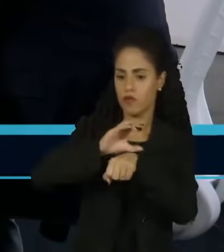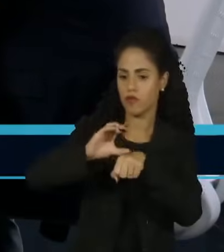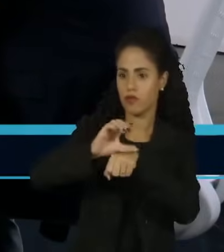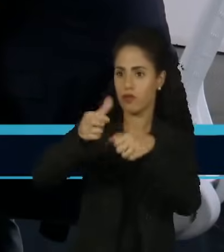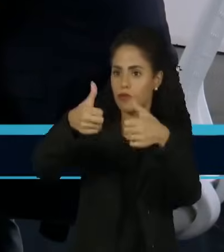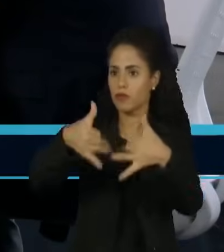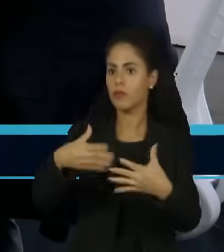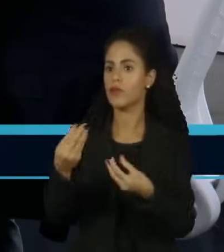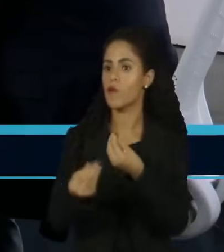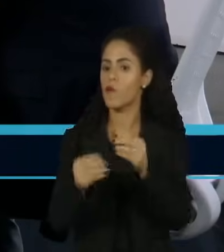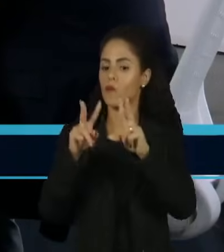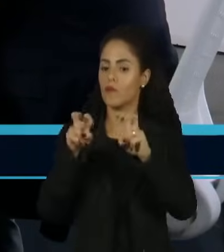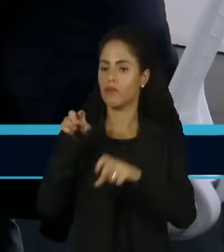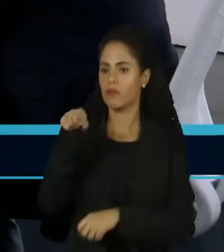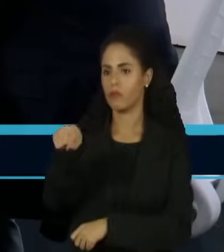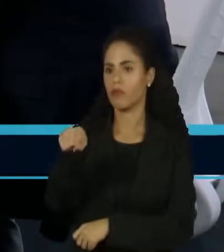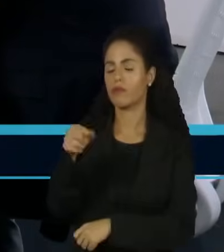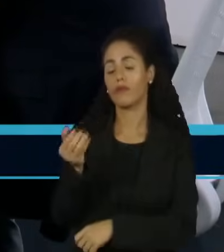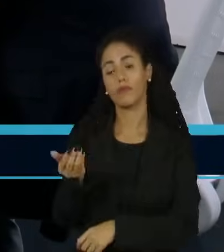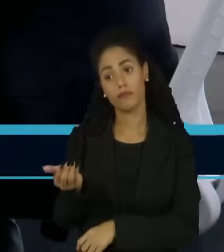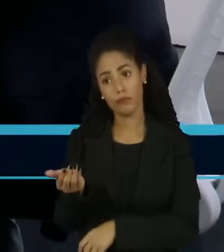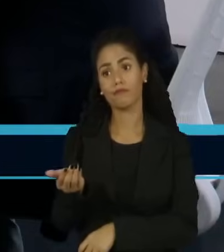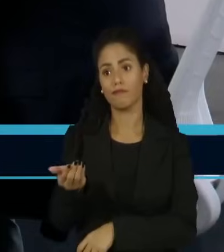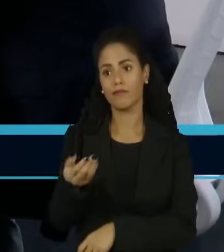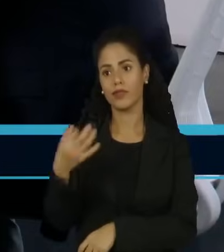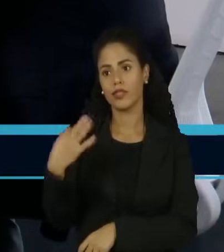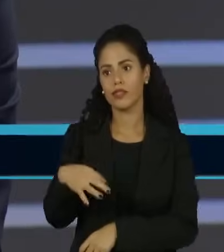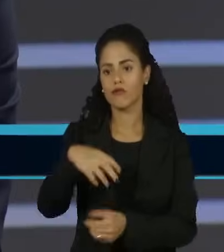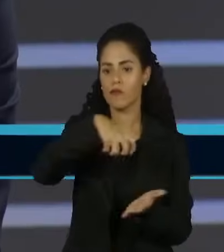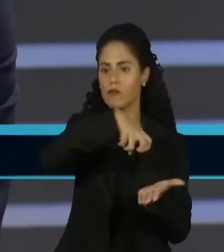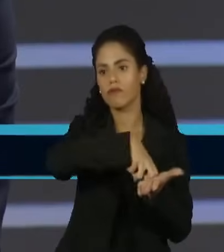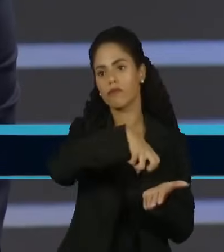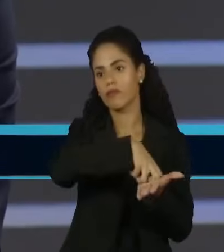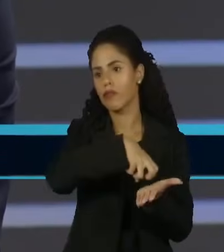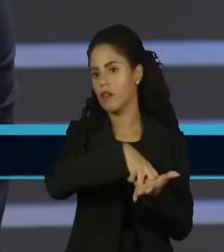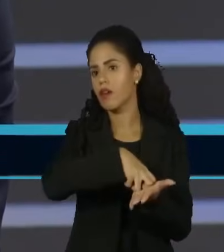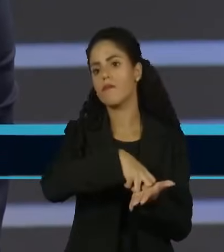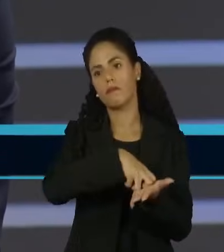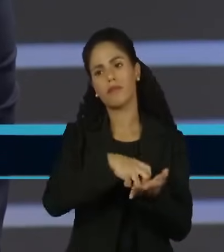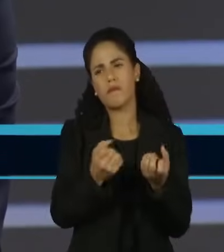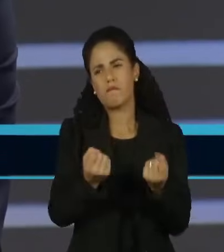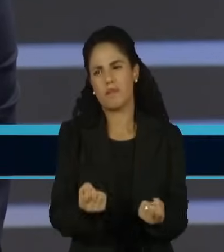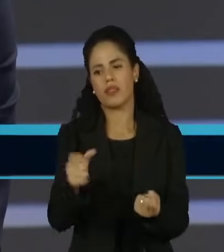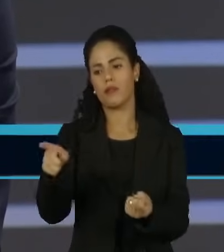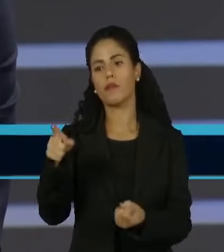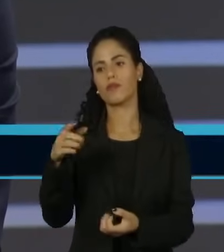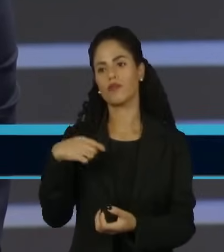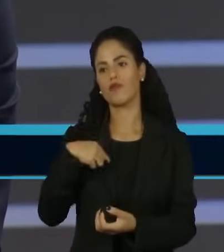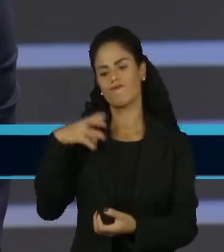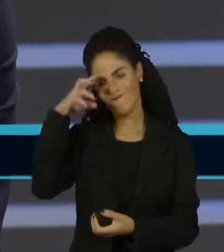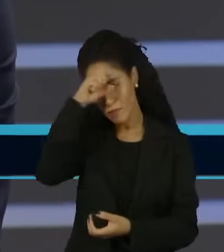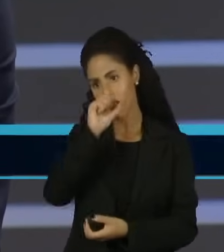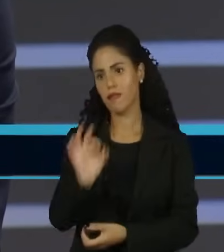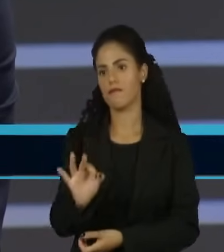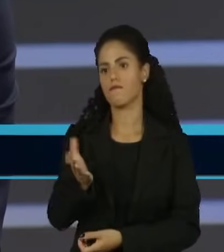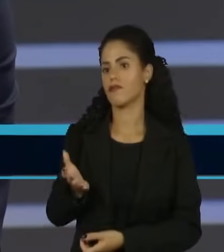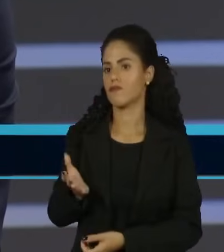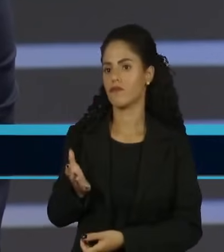específica sobre o tema e sempre foi colocado como penas pesadas para que a pessoa aprenda e